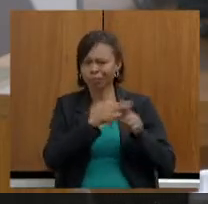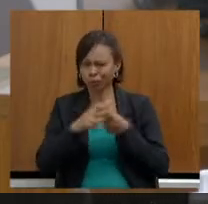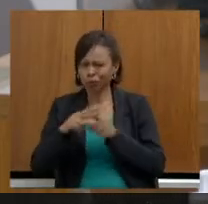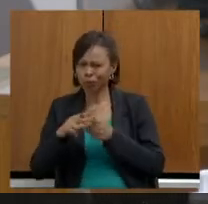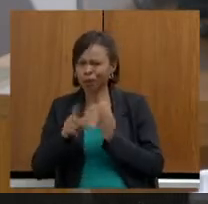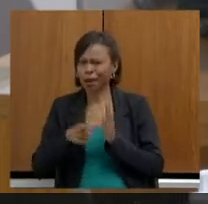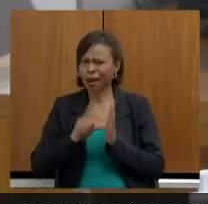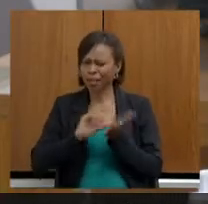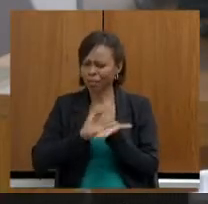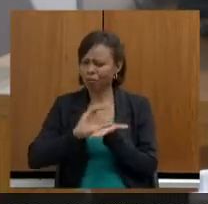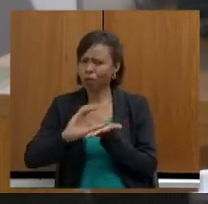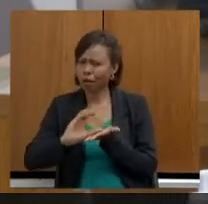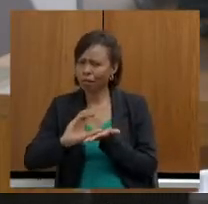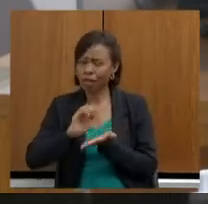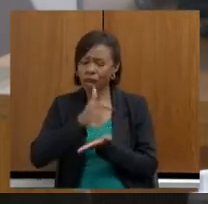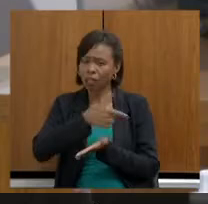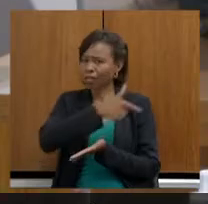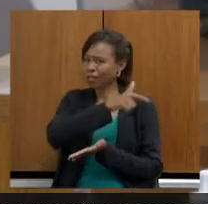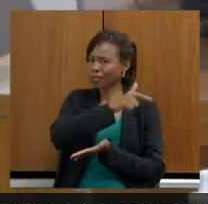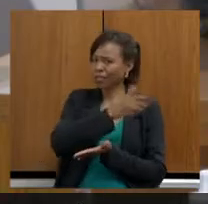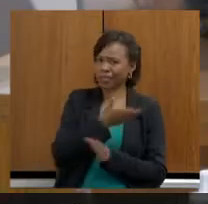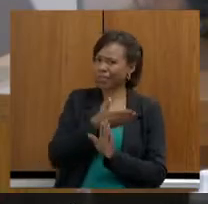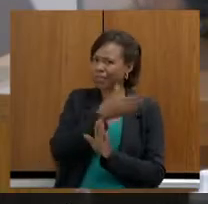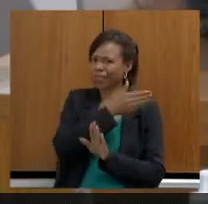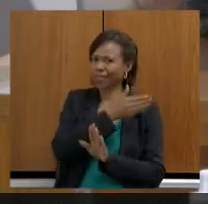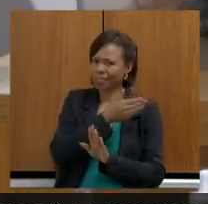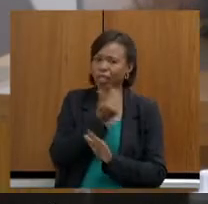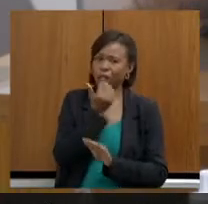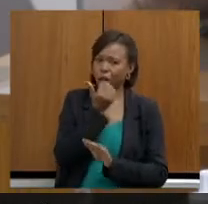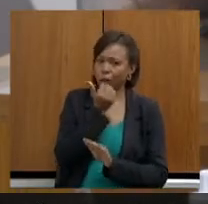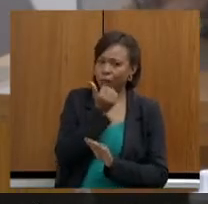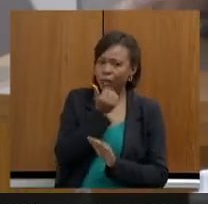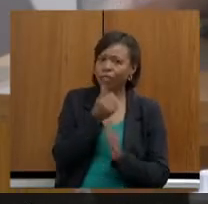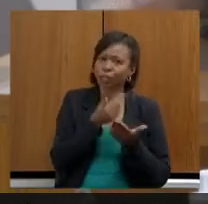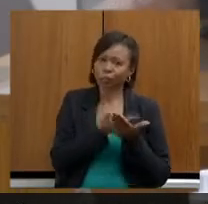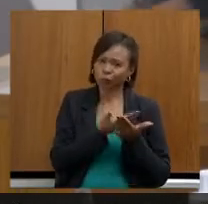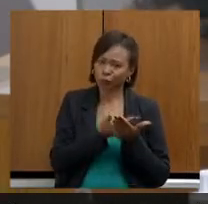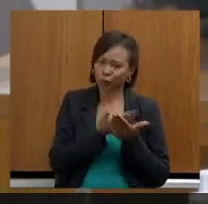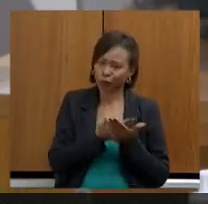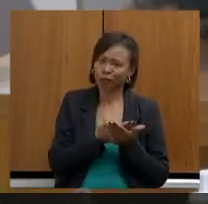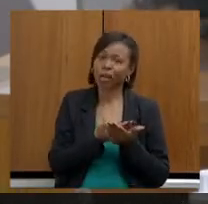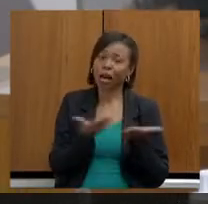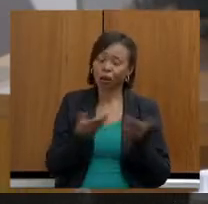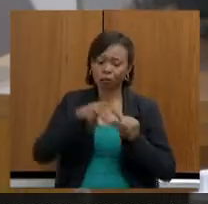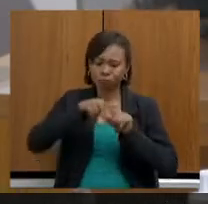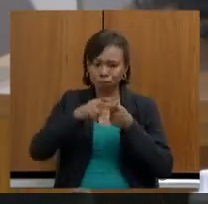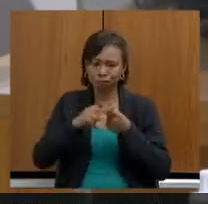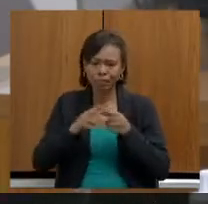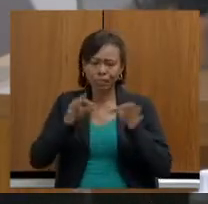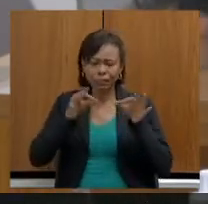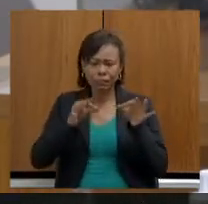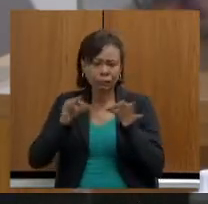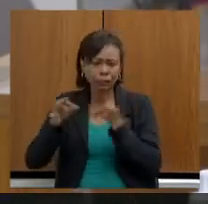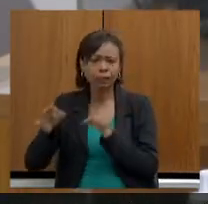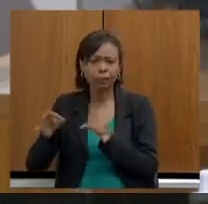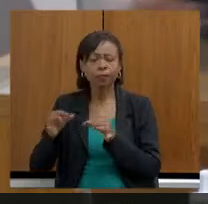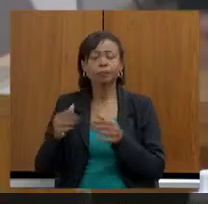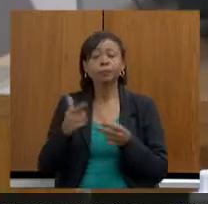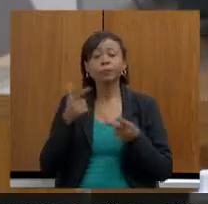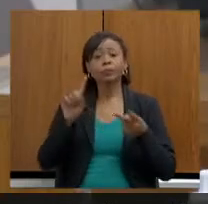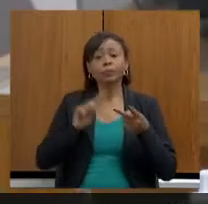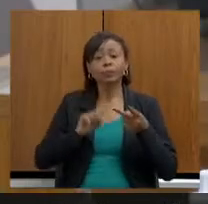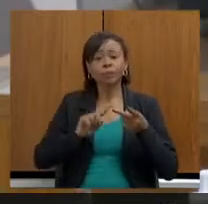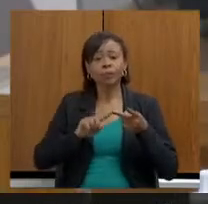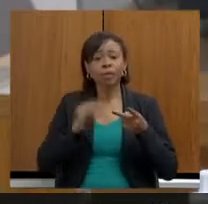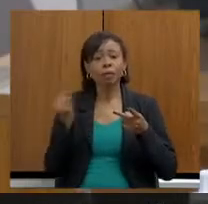vinham sendo feitos da alimentação escolar não vinham sendo feitos pelo governo anterior estudo foi regularizado e outro ponto